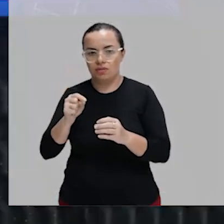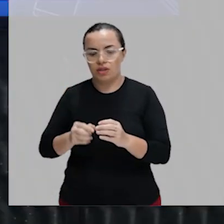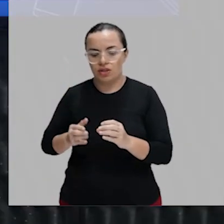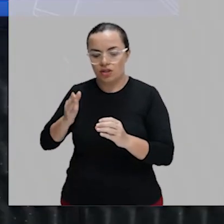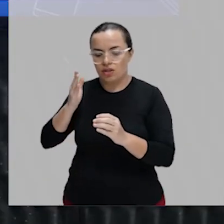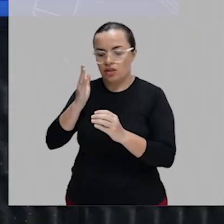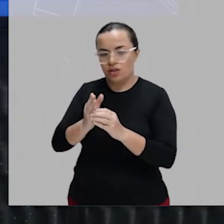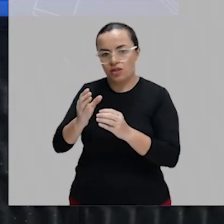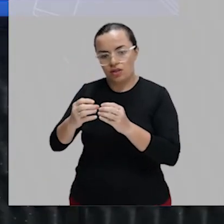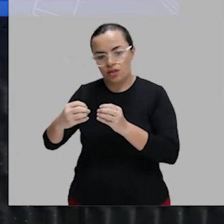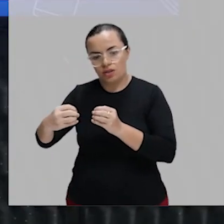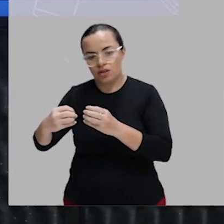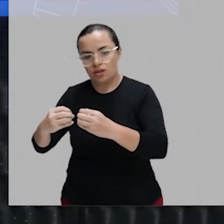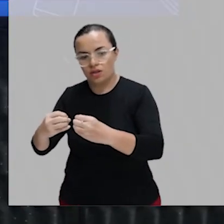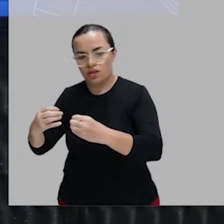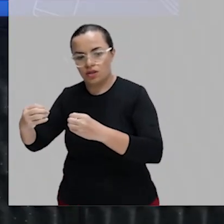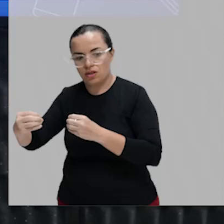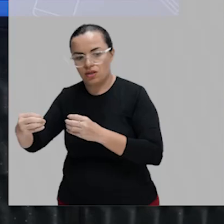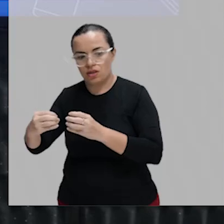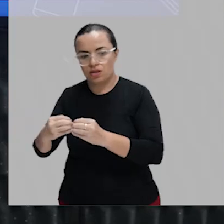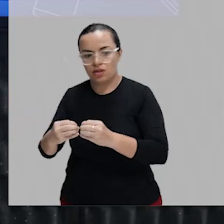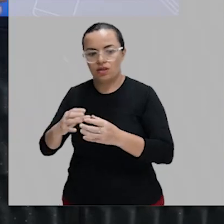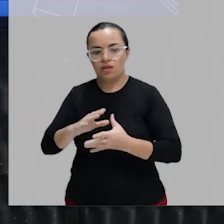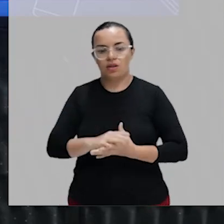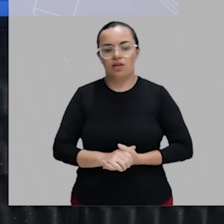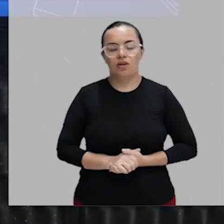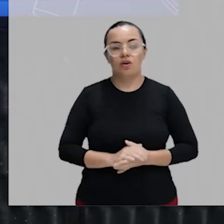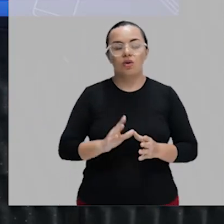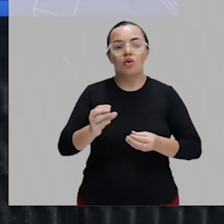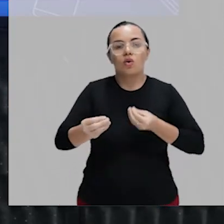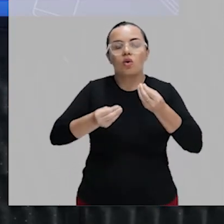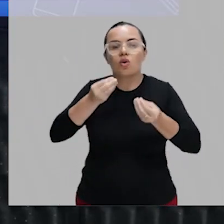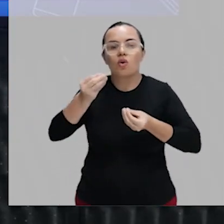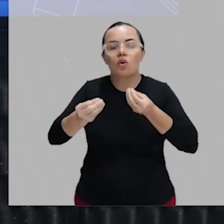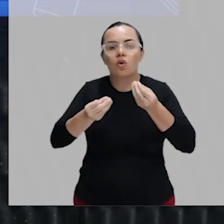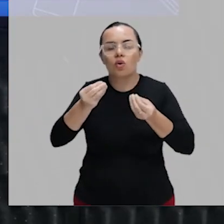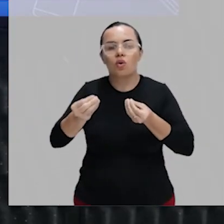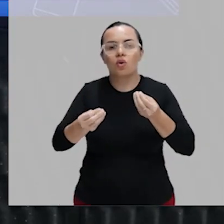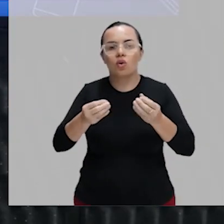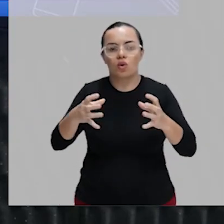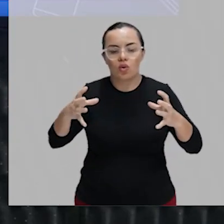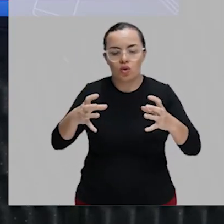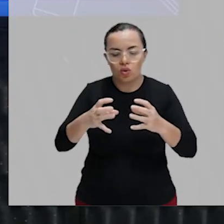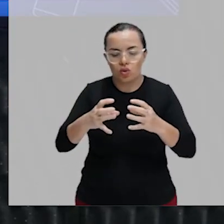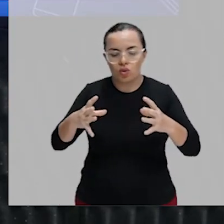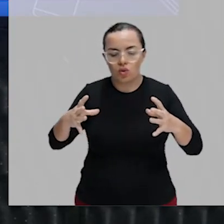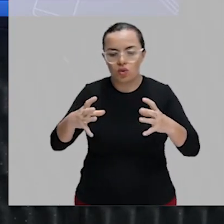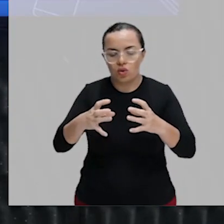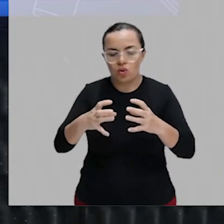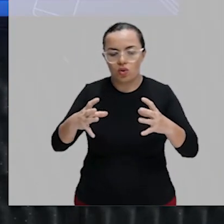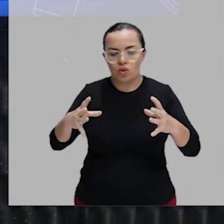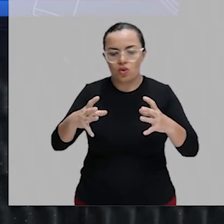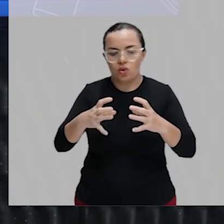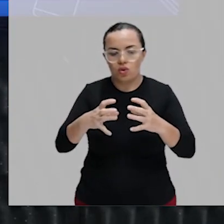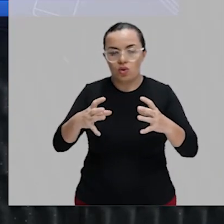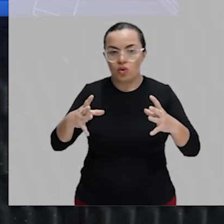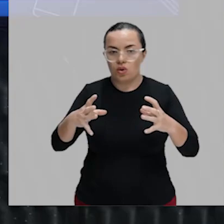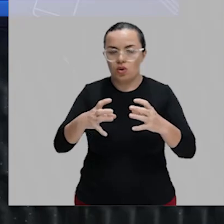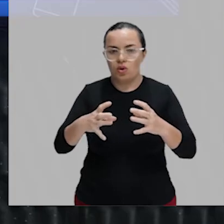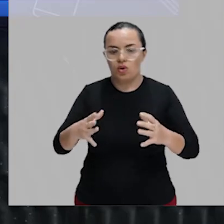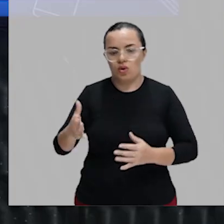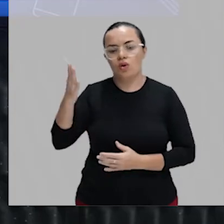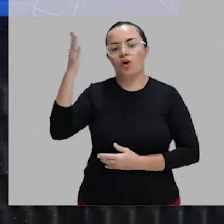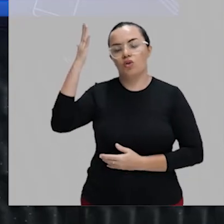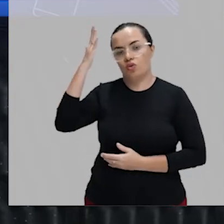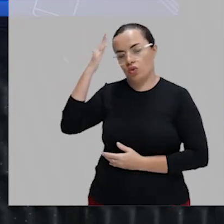vocês sobre como que a actina e a miosina promove essa contração muscular. Mas nessa aula eu quero que você entenda apenas